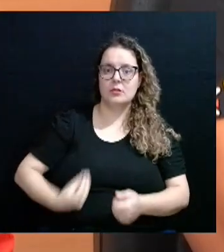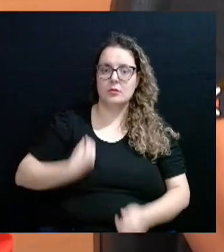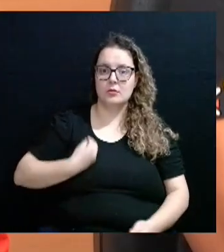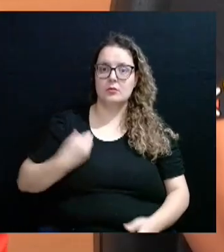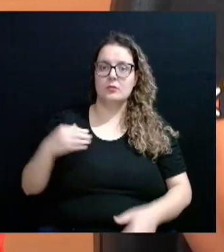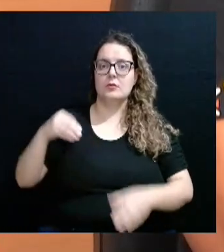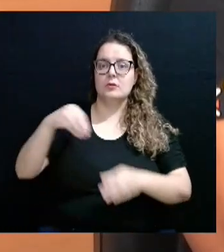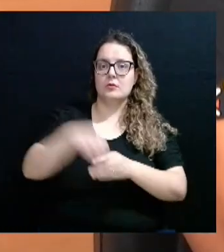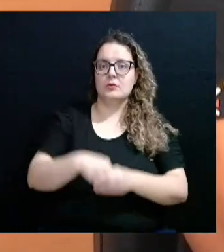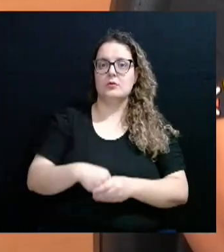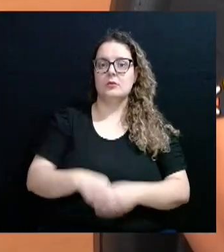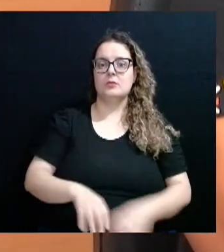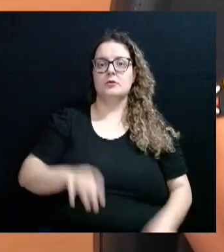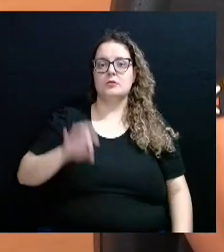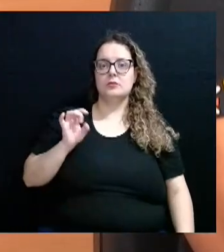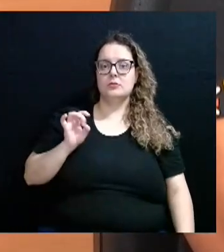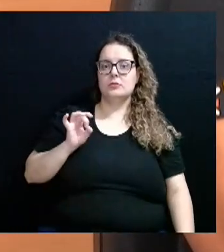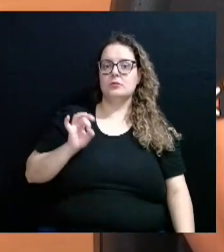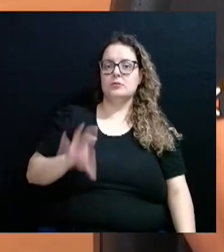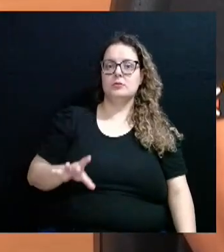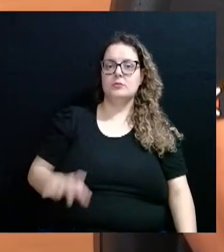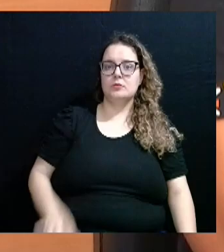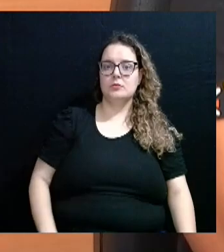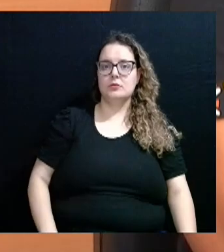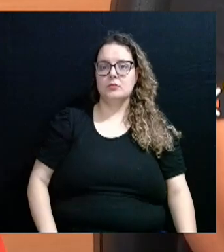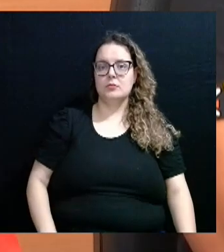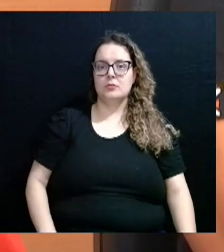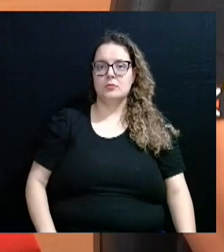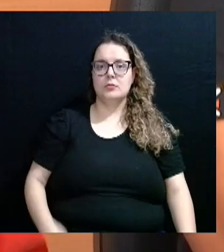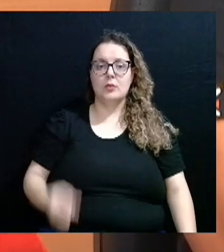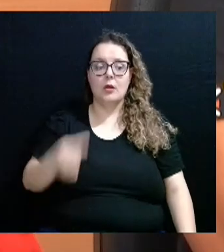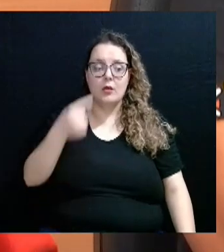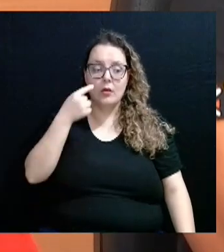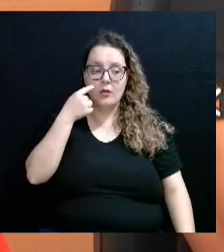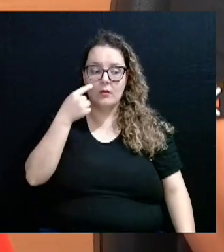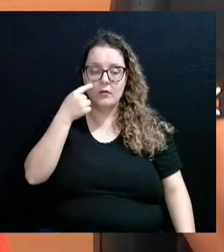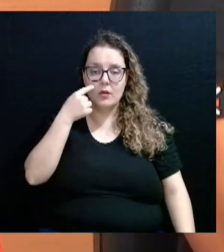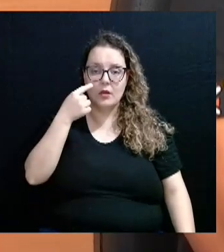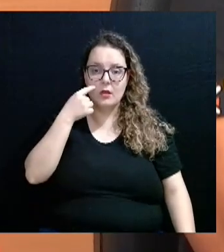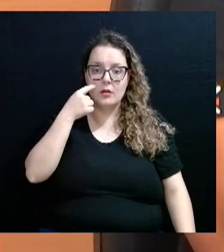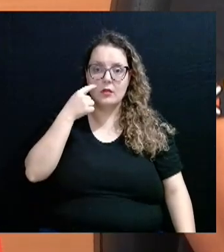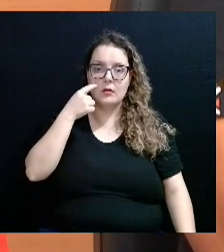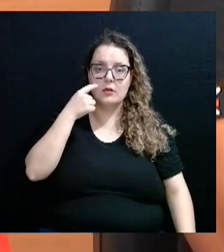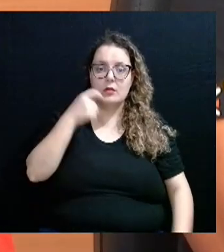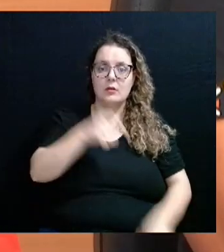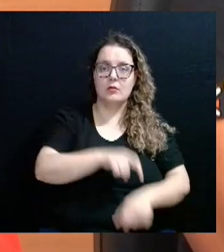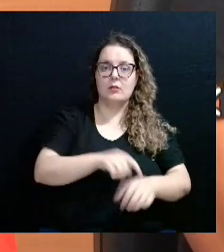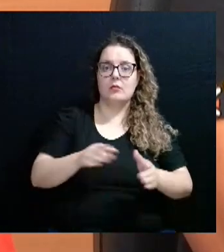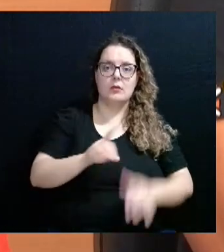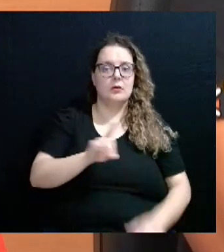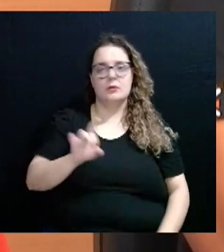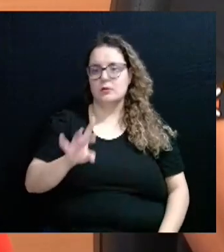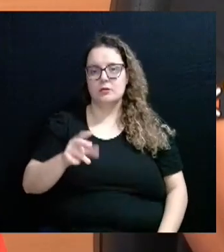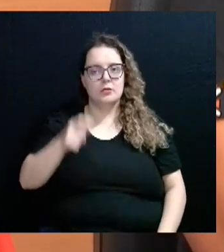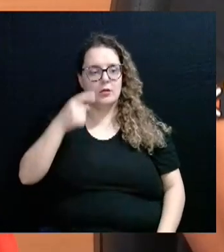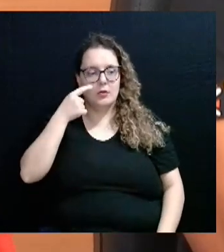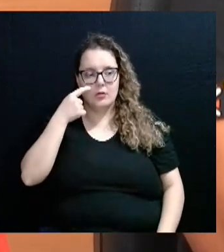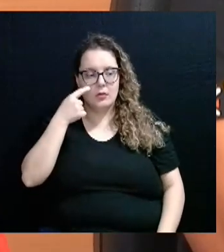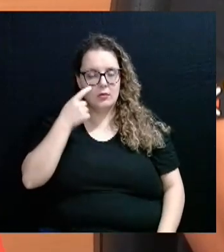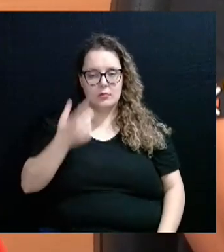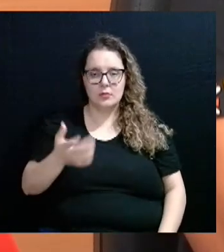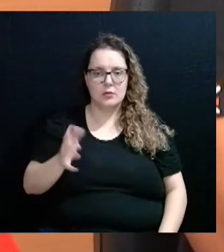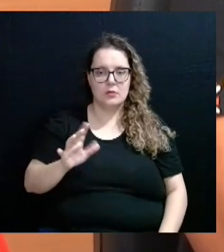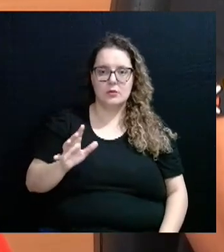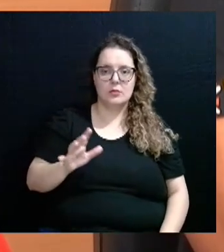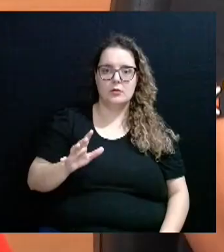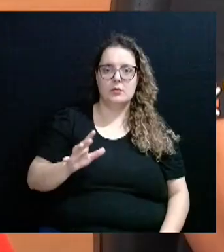apenas como observador. E a partir daquele momento eu já não era só um observador. De uma outra